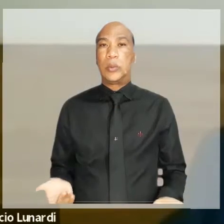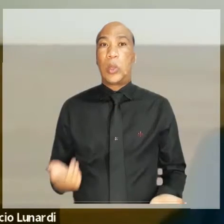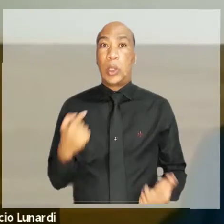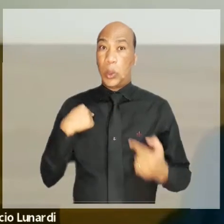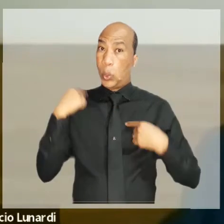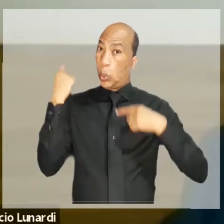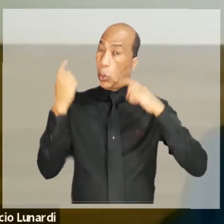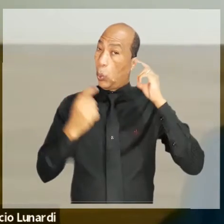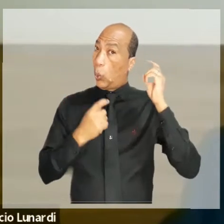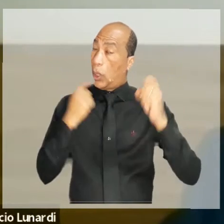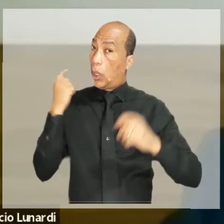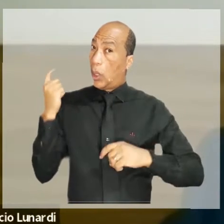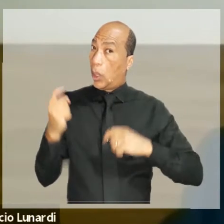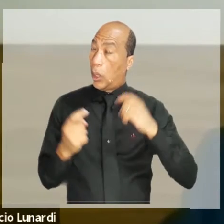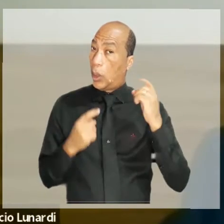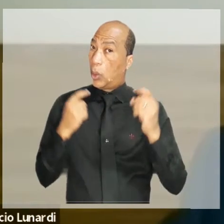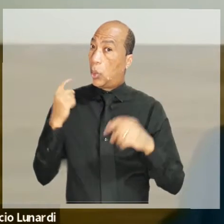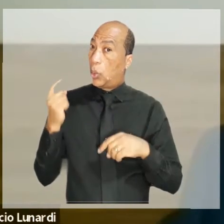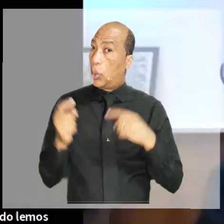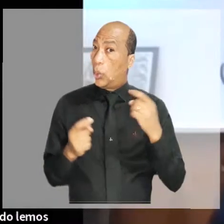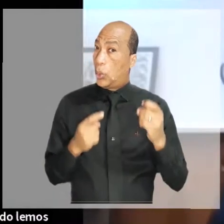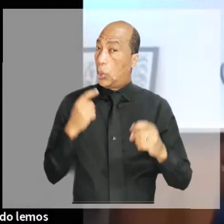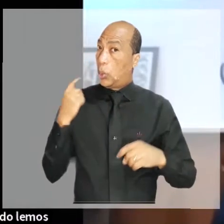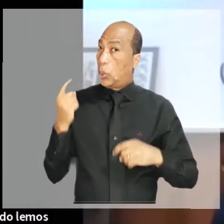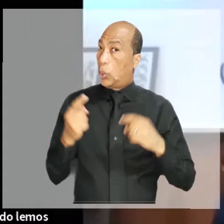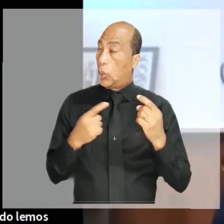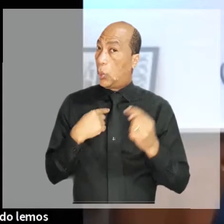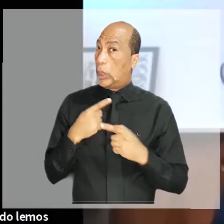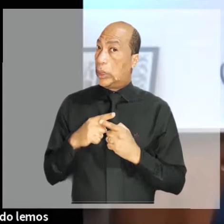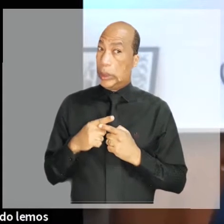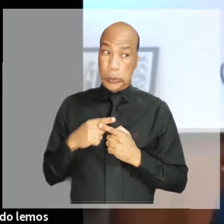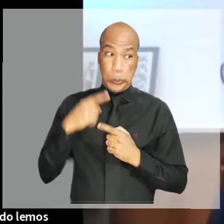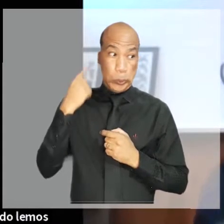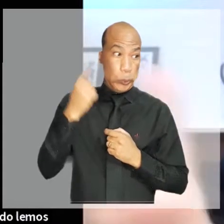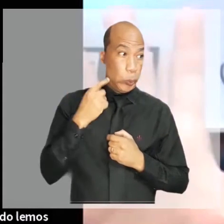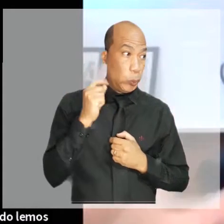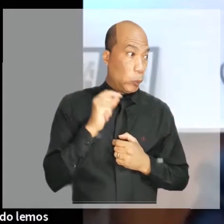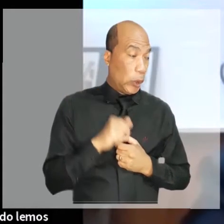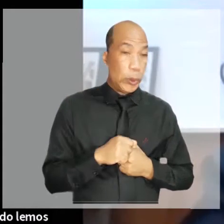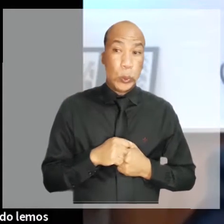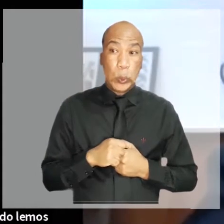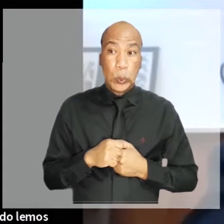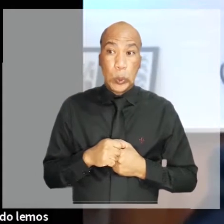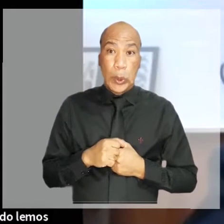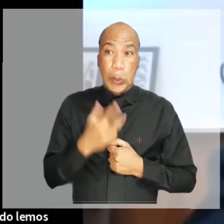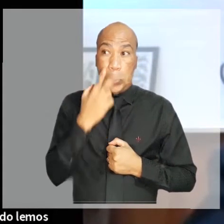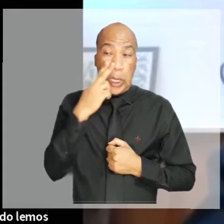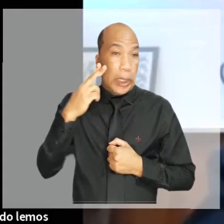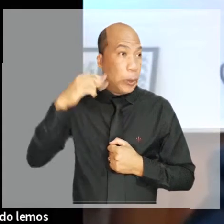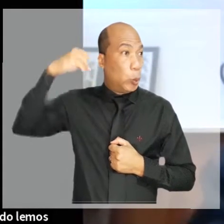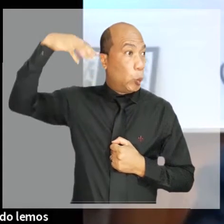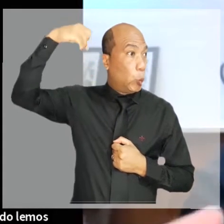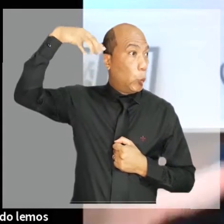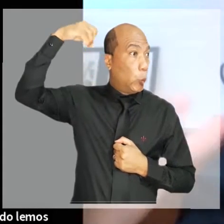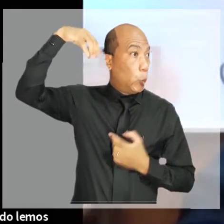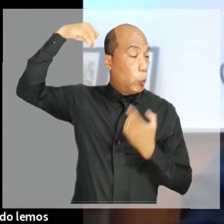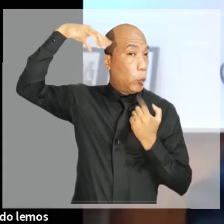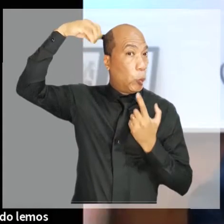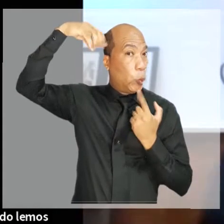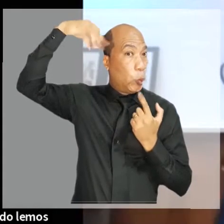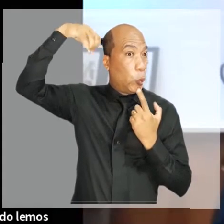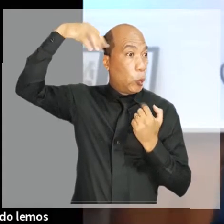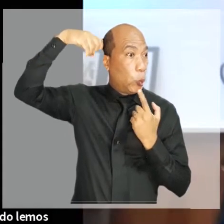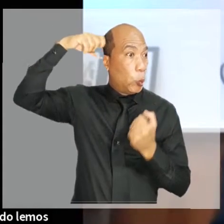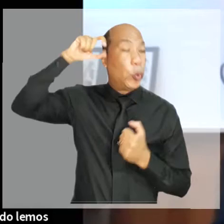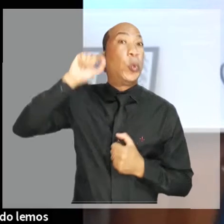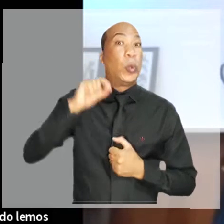mostra e acende ali uma luz vermelha, quase gigantesca, né, de que,